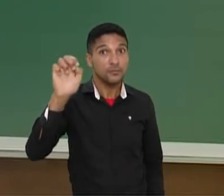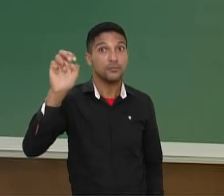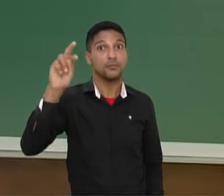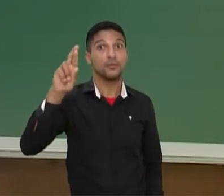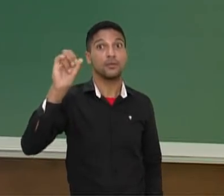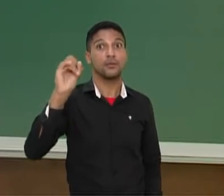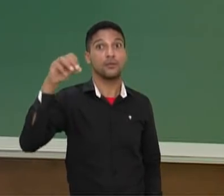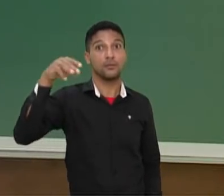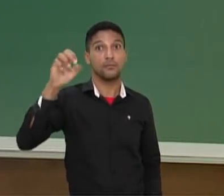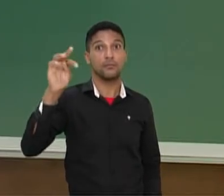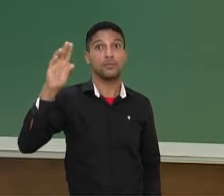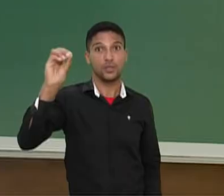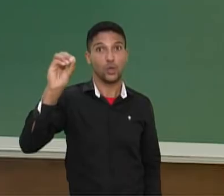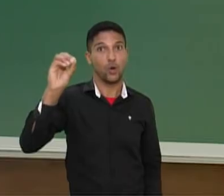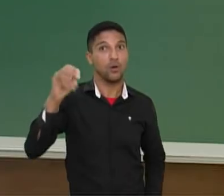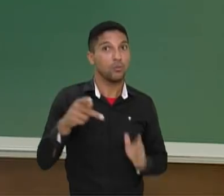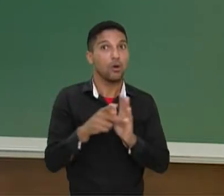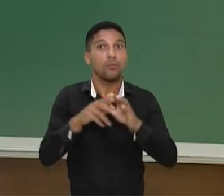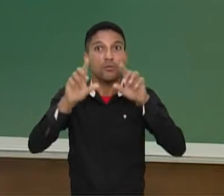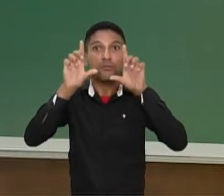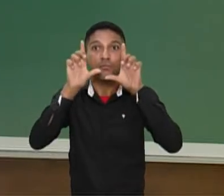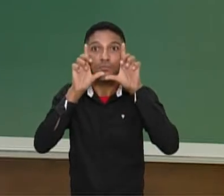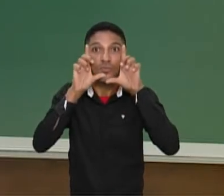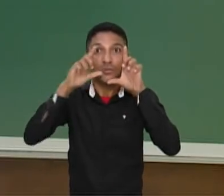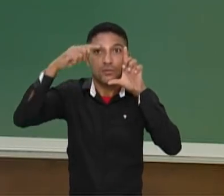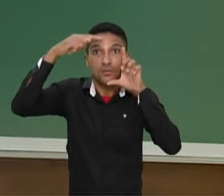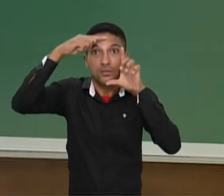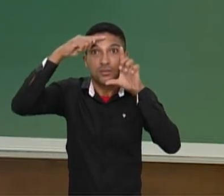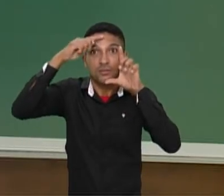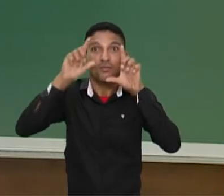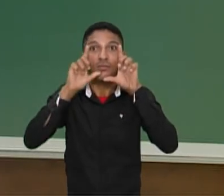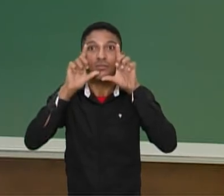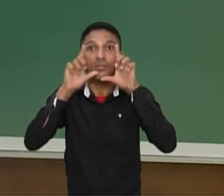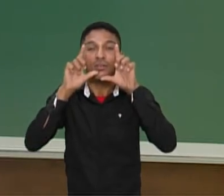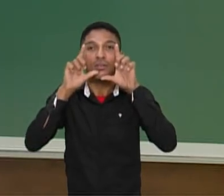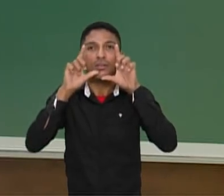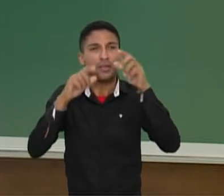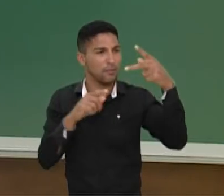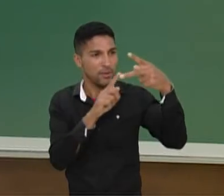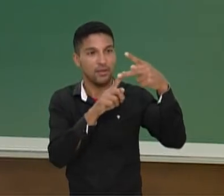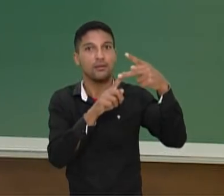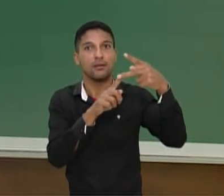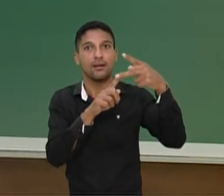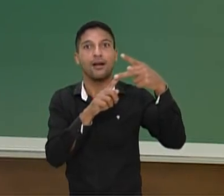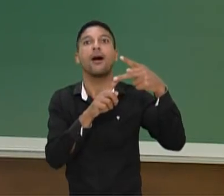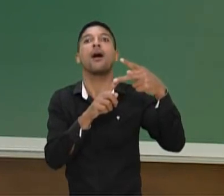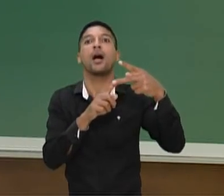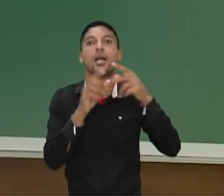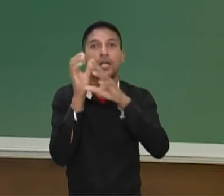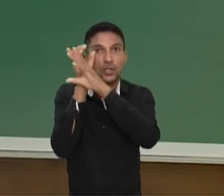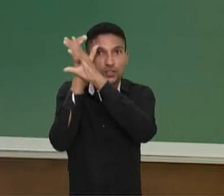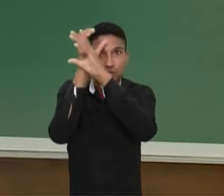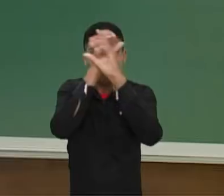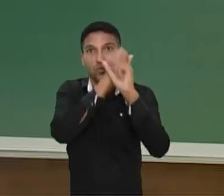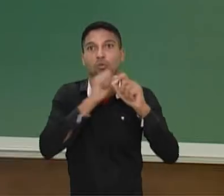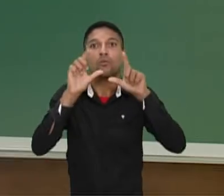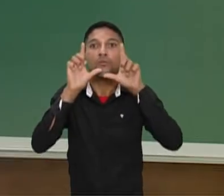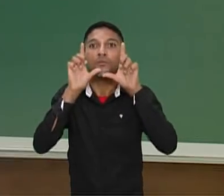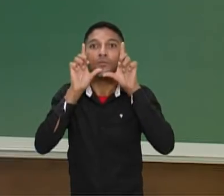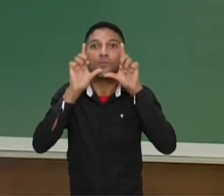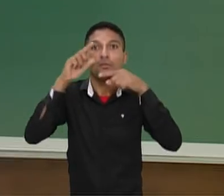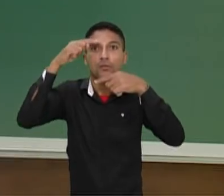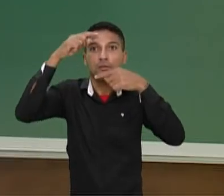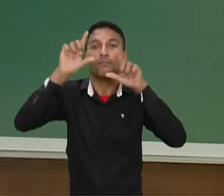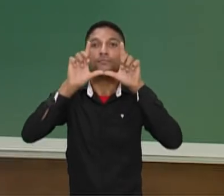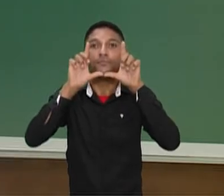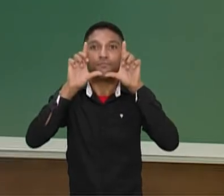é... Lembra aí. Perímetro, soma de todos os lados. O que é um quadrado?